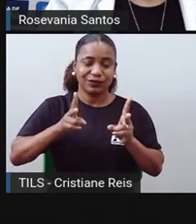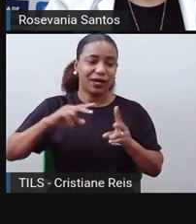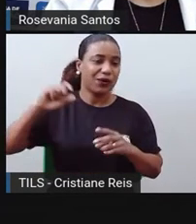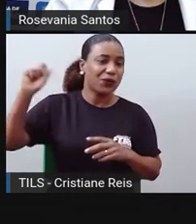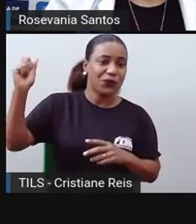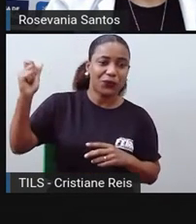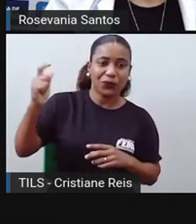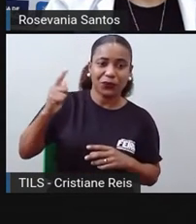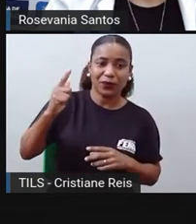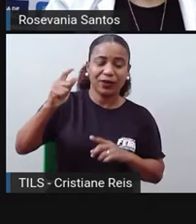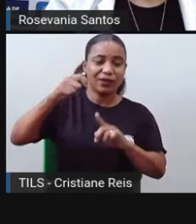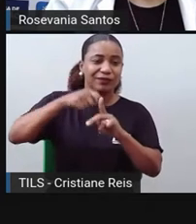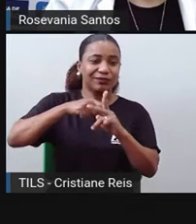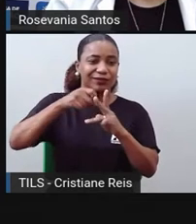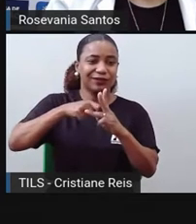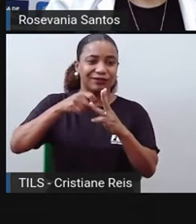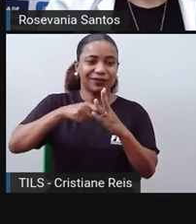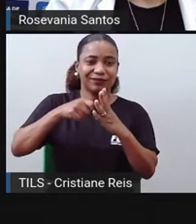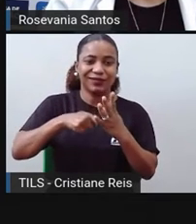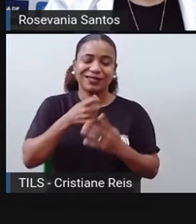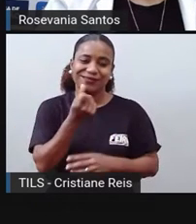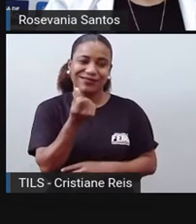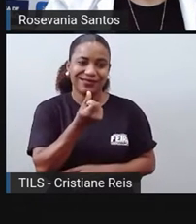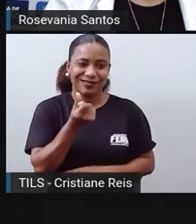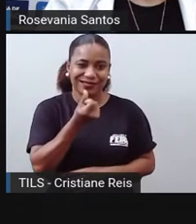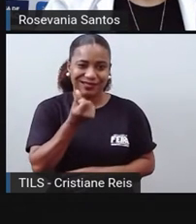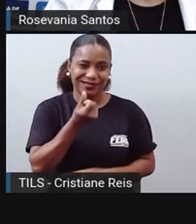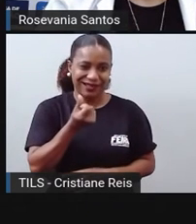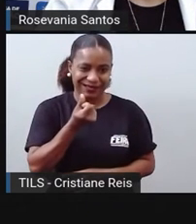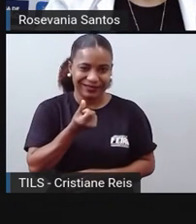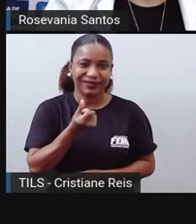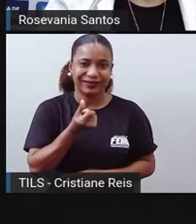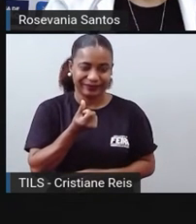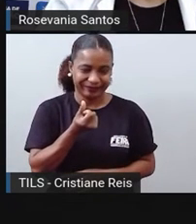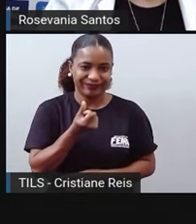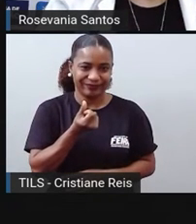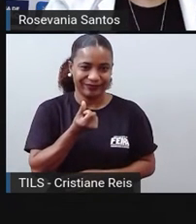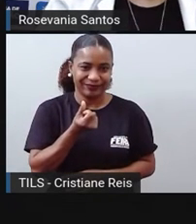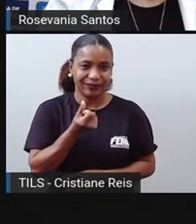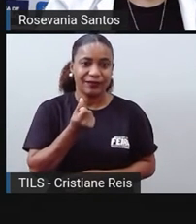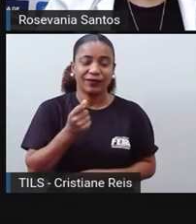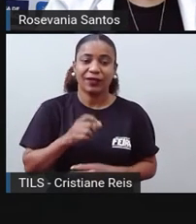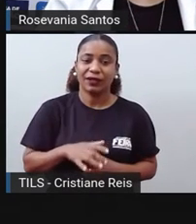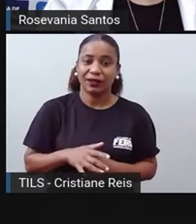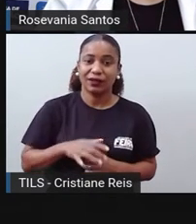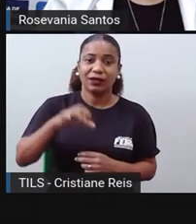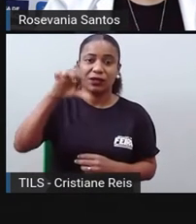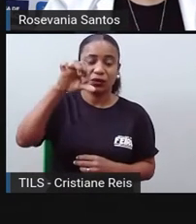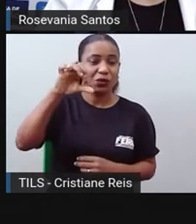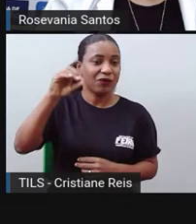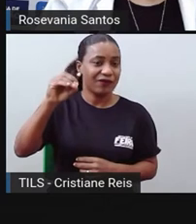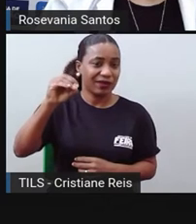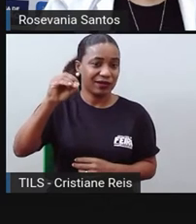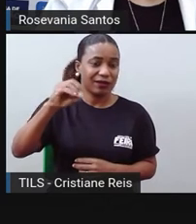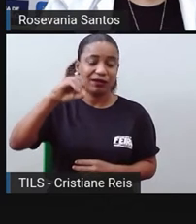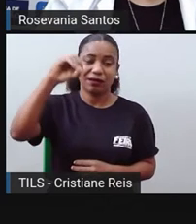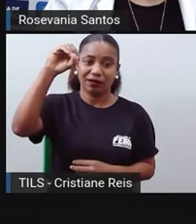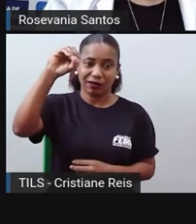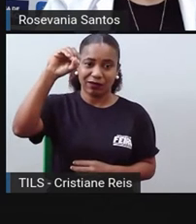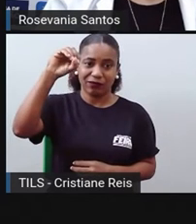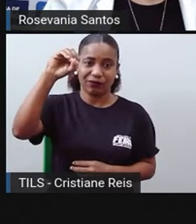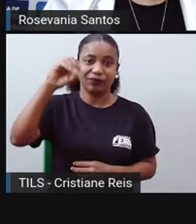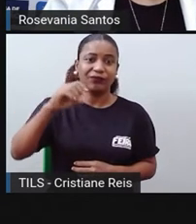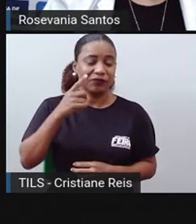eu tenho 6 meses de dia polar aqui, né, na latitude de 90 graus. Então, olha o que é que eu vou